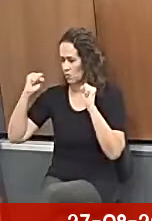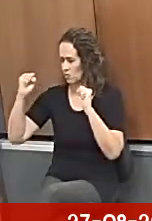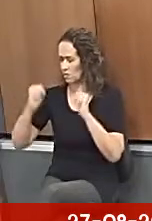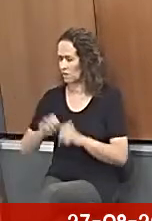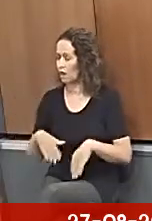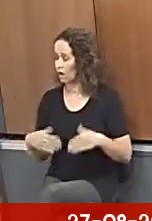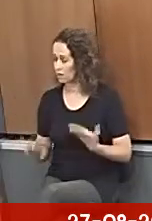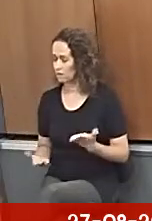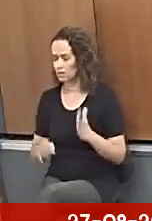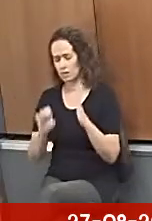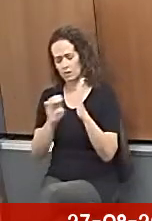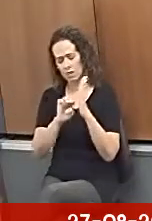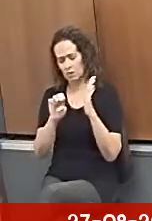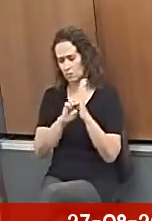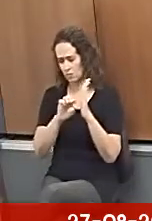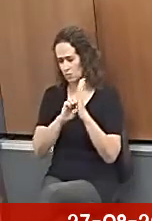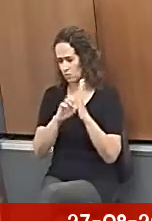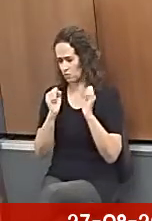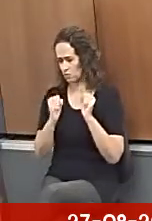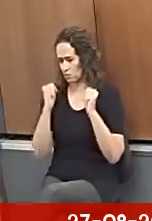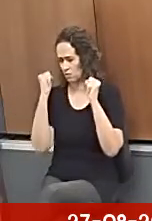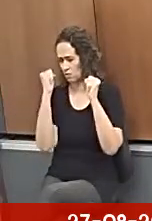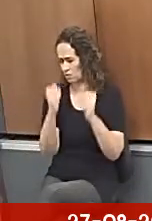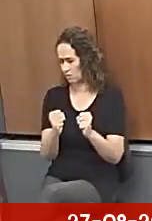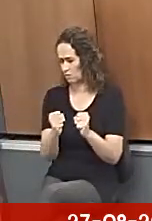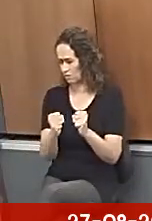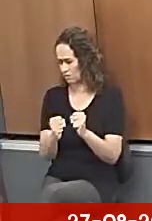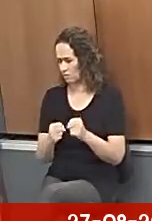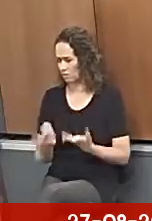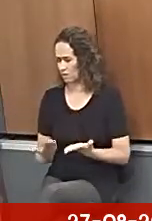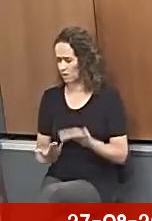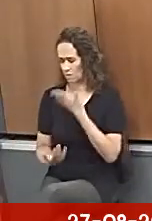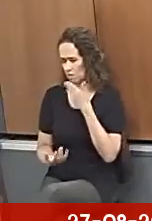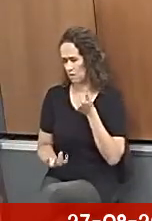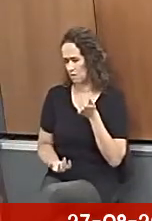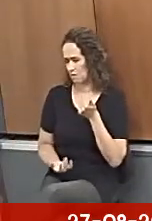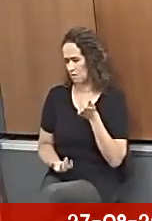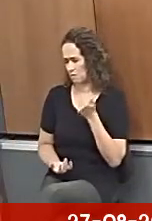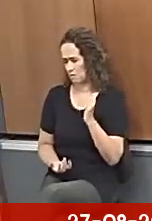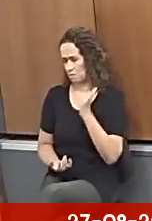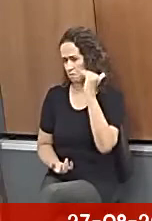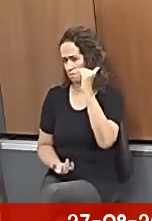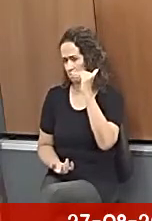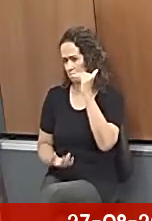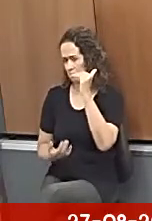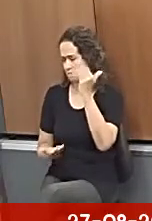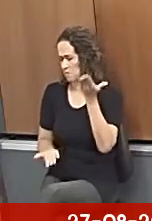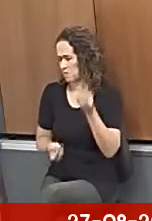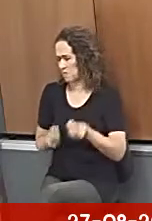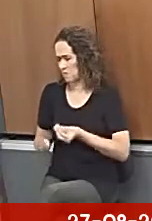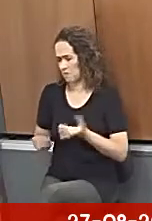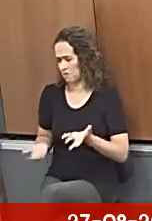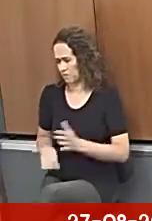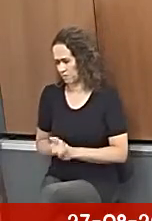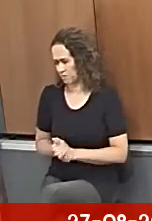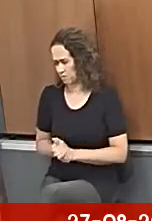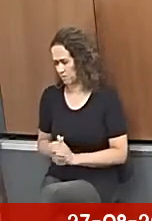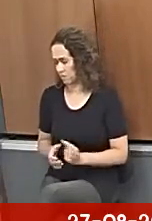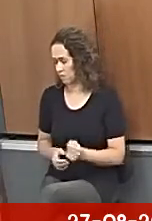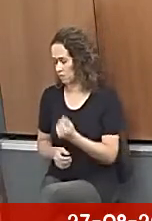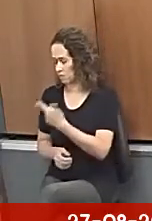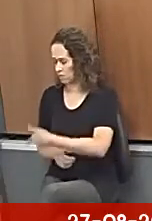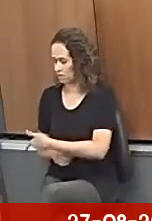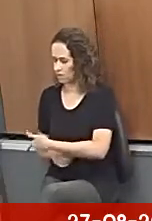sobrepõe à lei federal de apoio os pcds eu já deixo esse questionamento equipe os deputados enfim